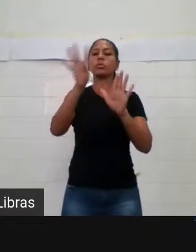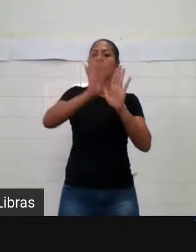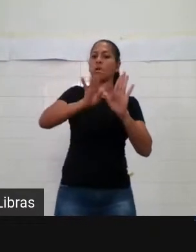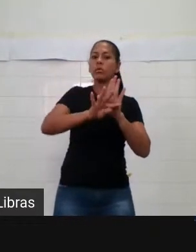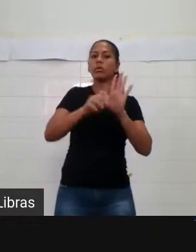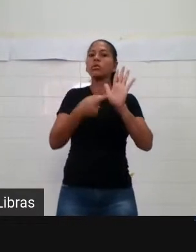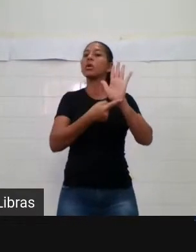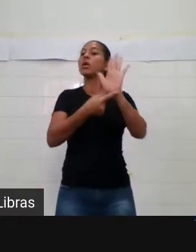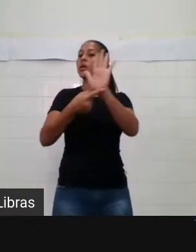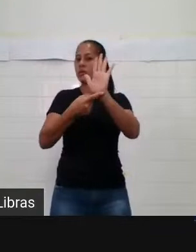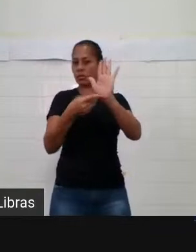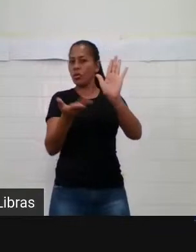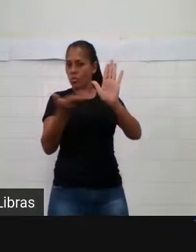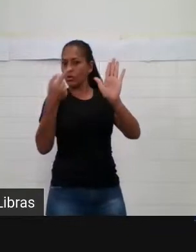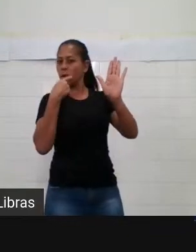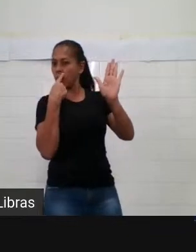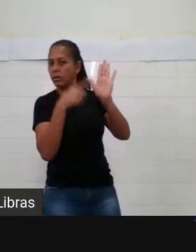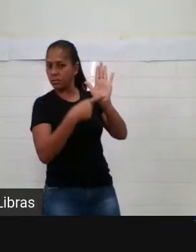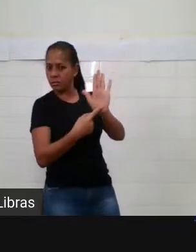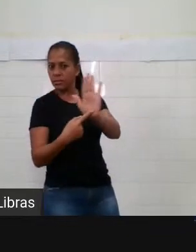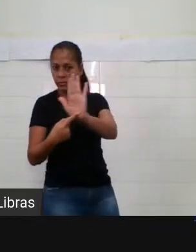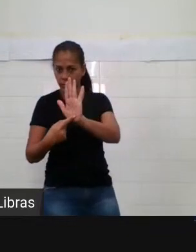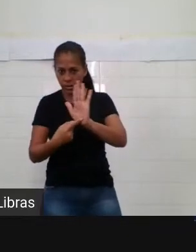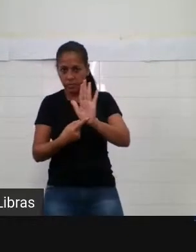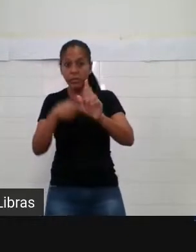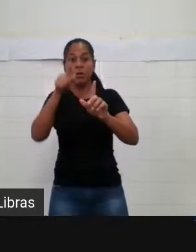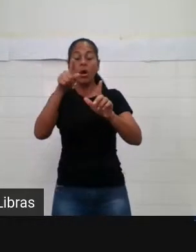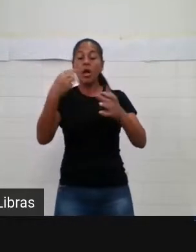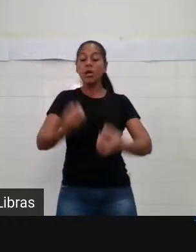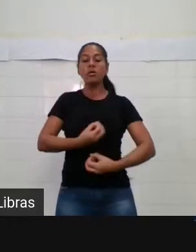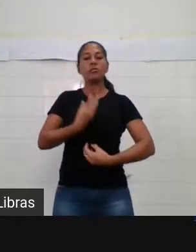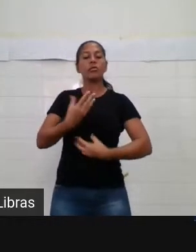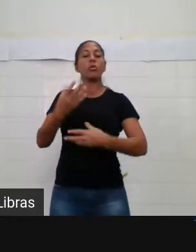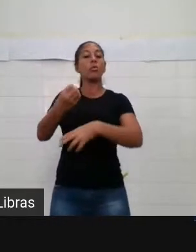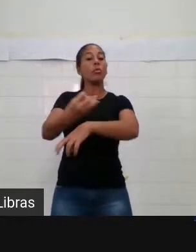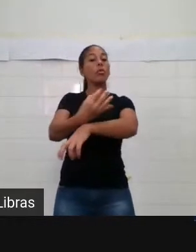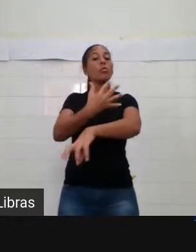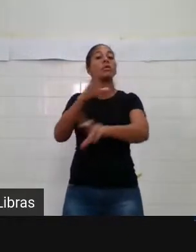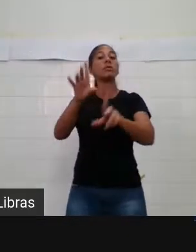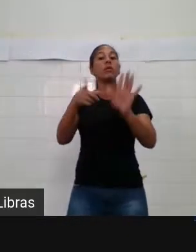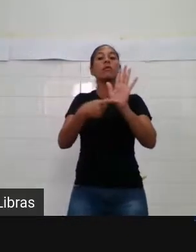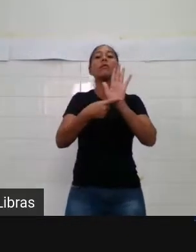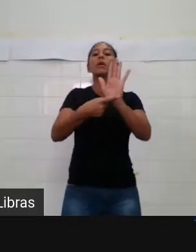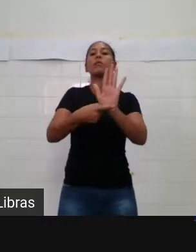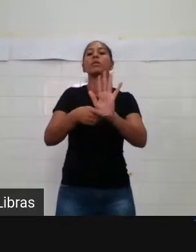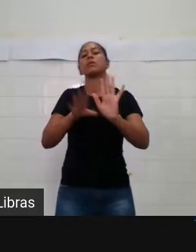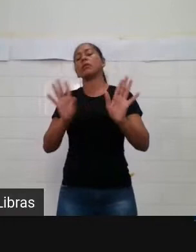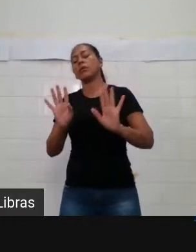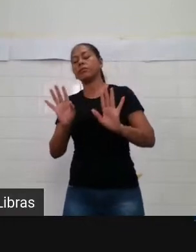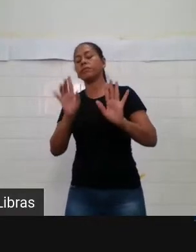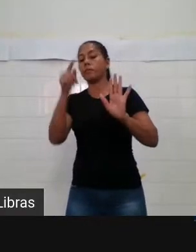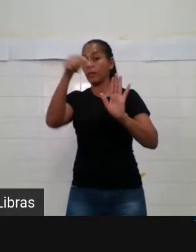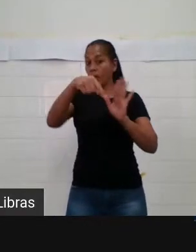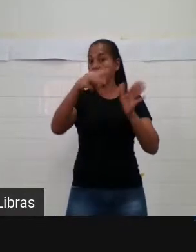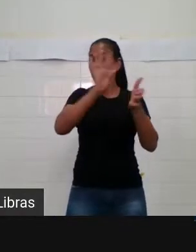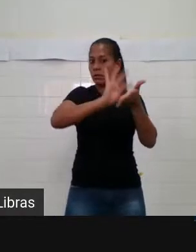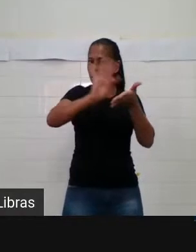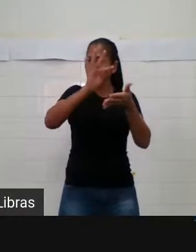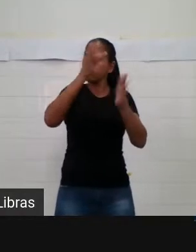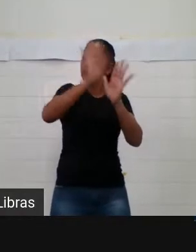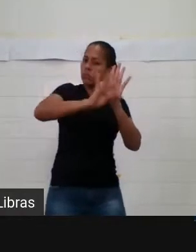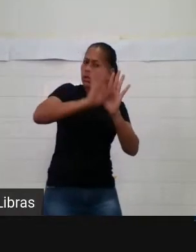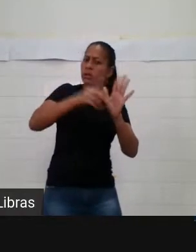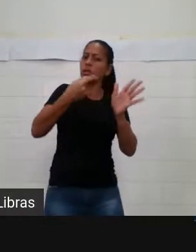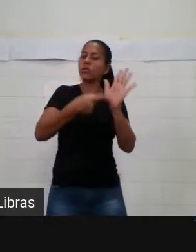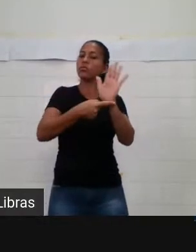intitulado Ponciá Vicêncio. Então, é esse romance aqui que vai aparecer nesse texto que eu escrevo para Entre